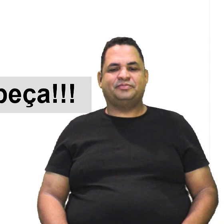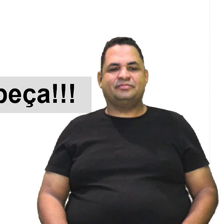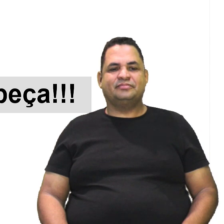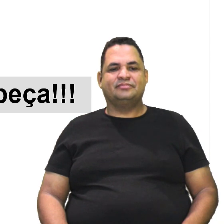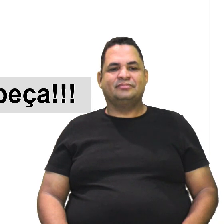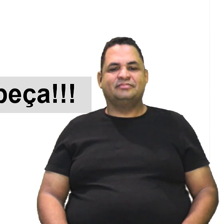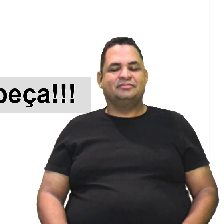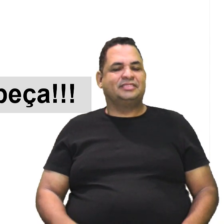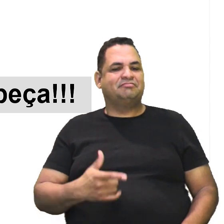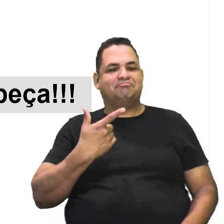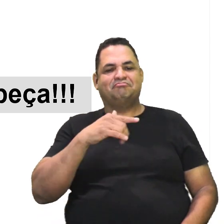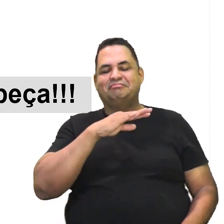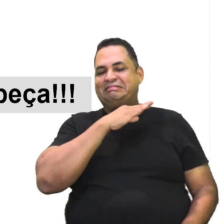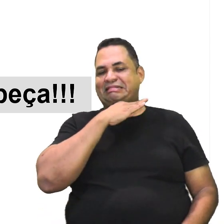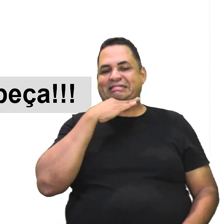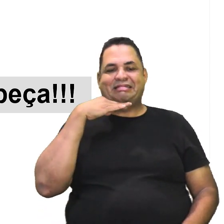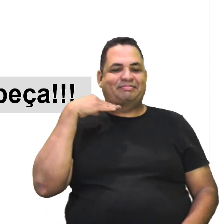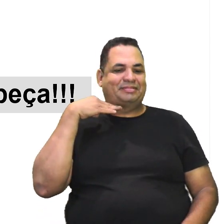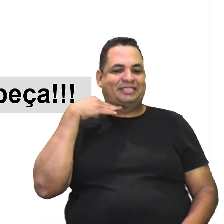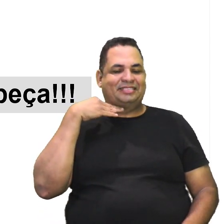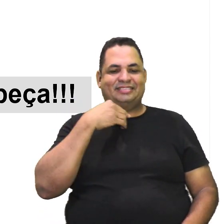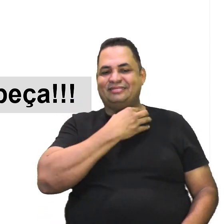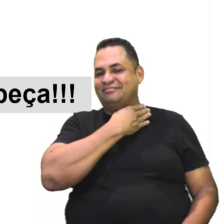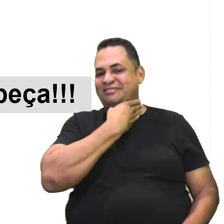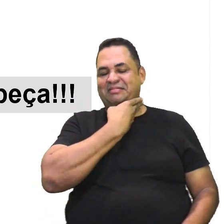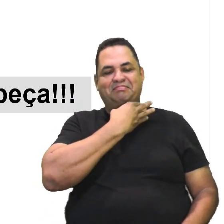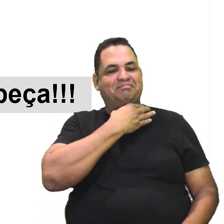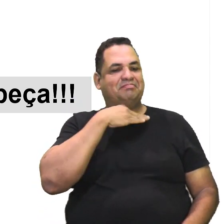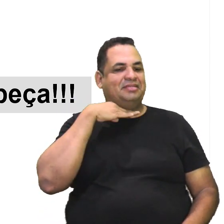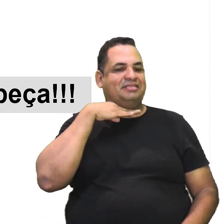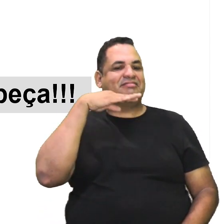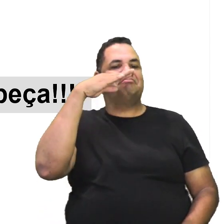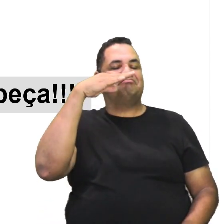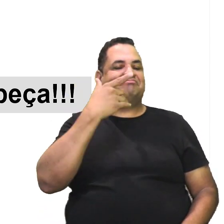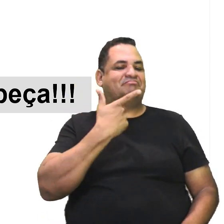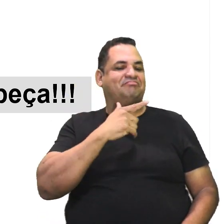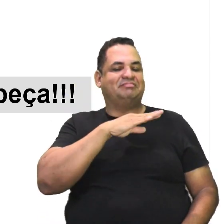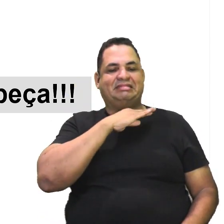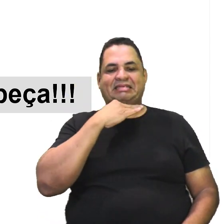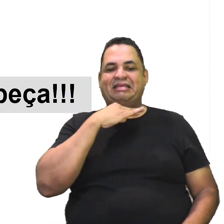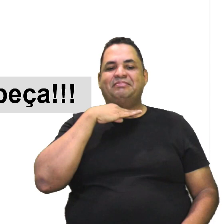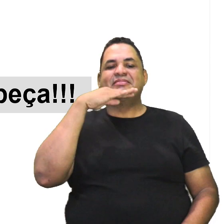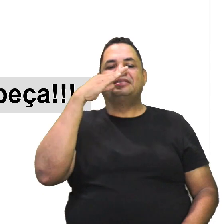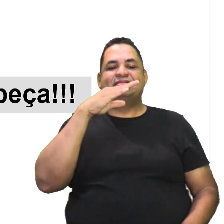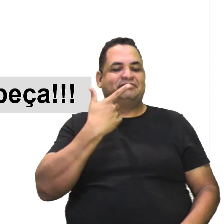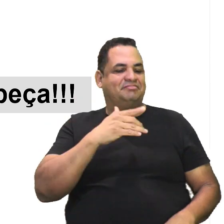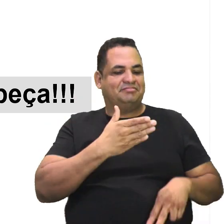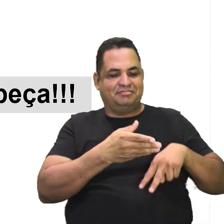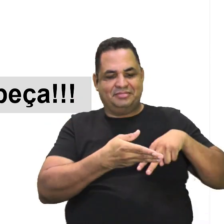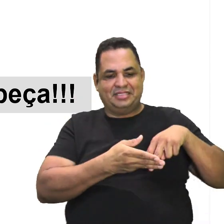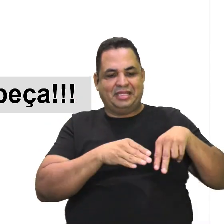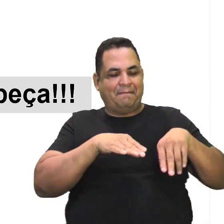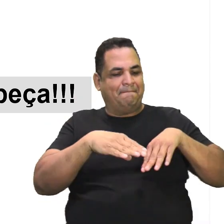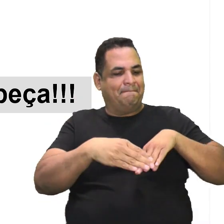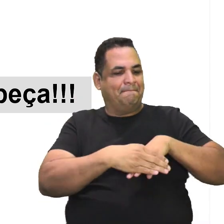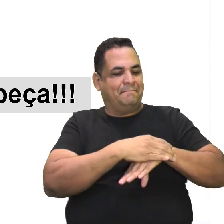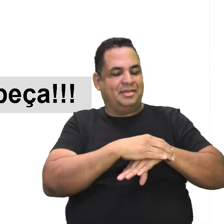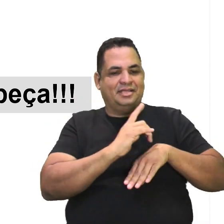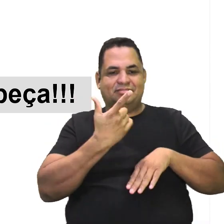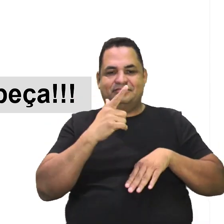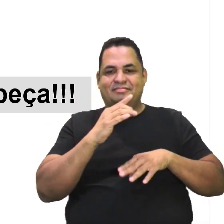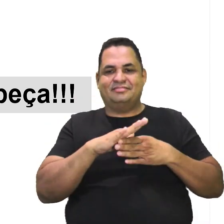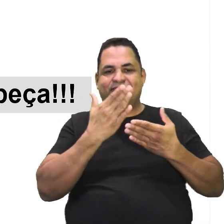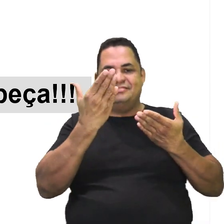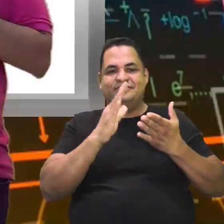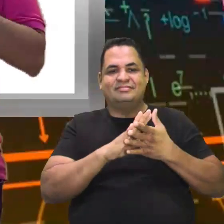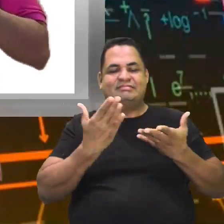resposta é sem pé nem cabeça. Sabe quando você chega em casa, conta aquela história pro seu pai assim? Se de repente